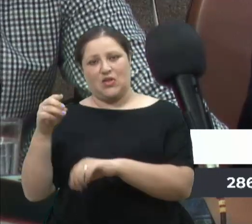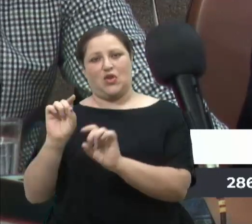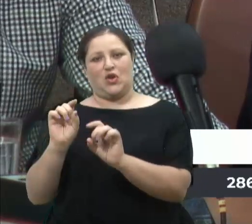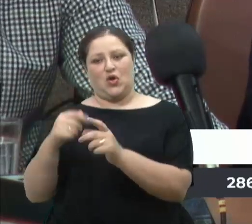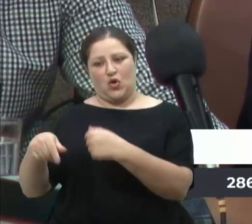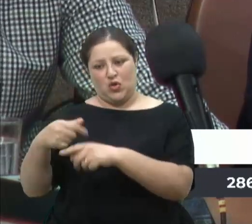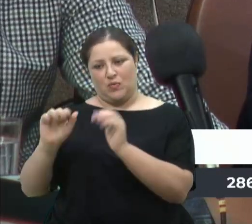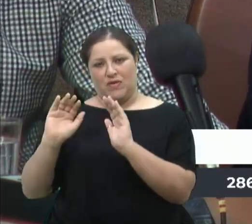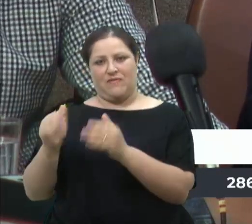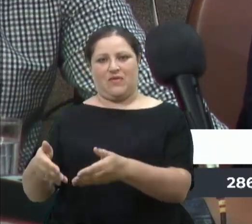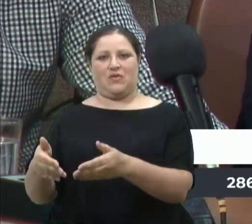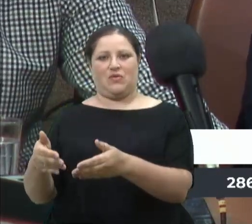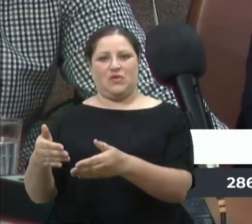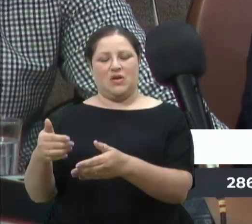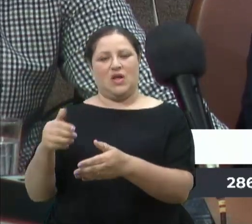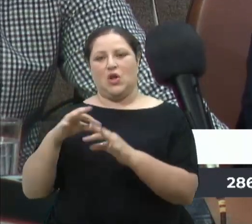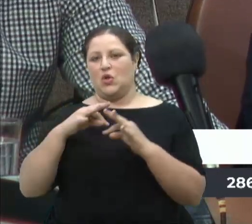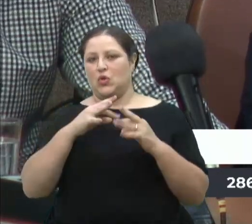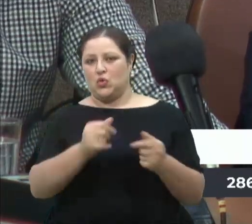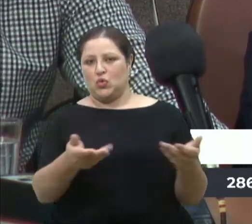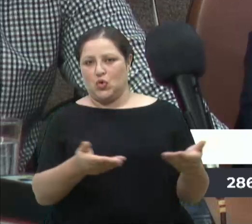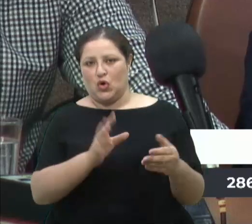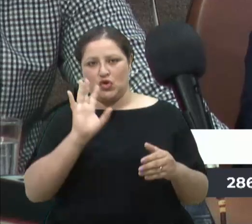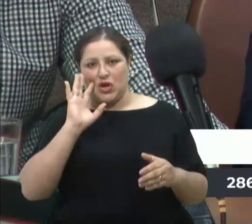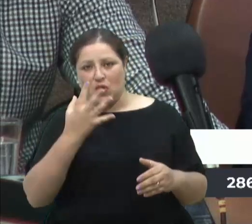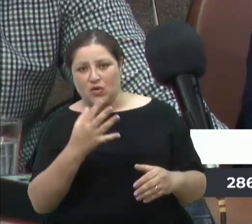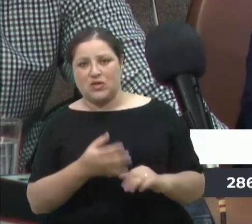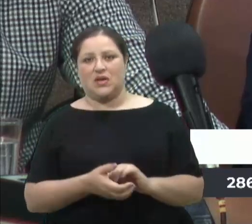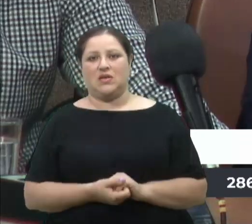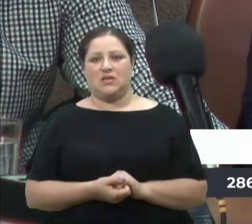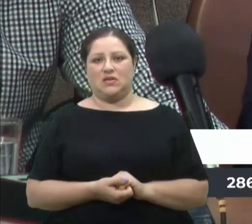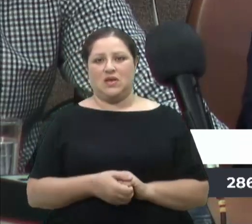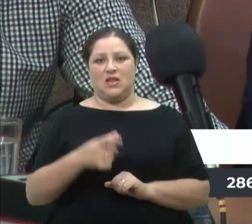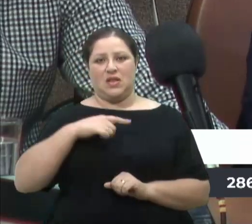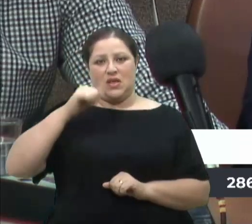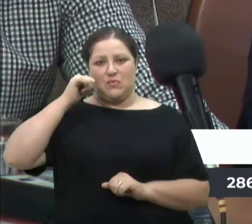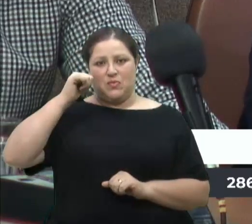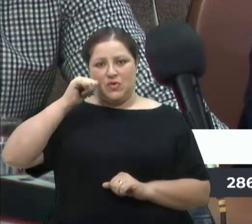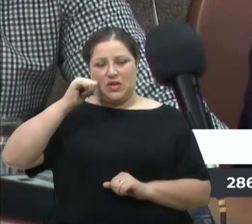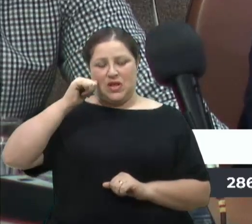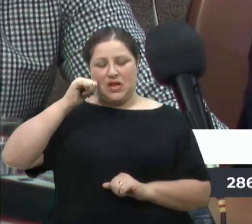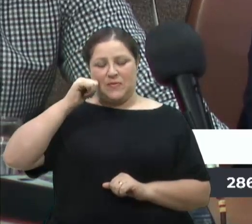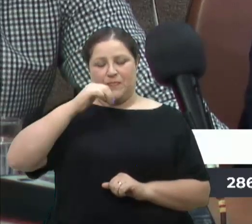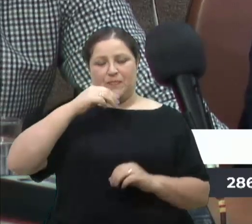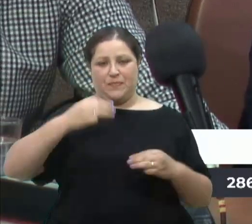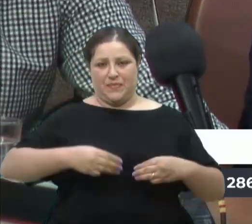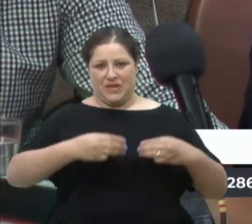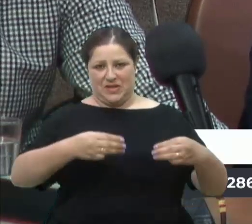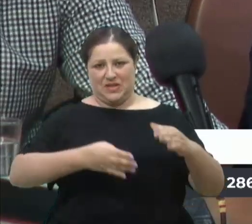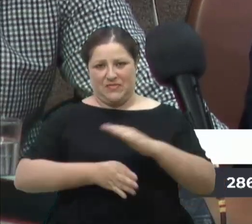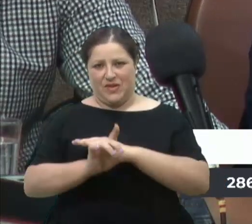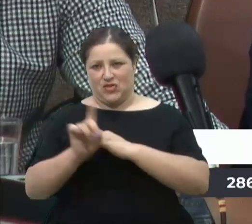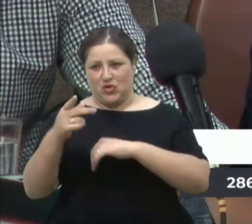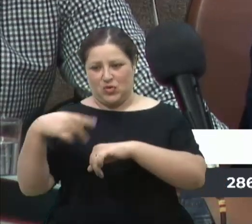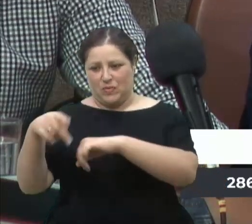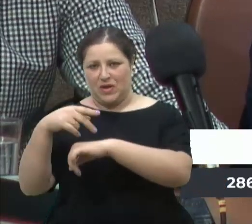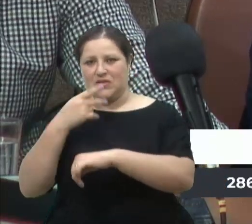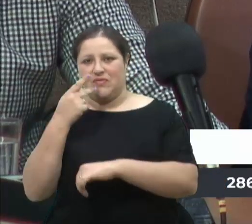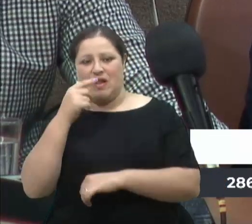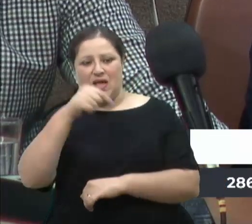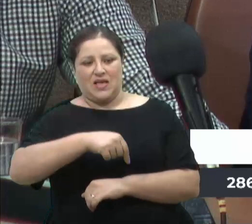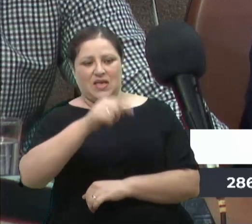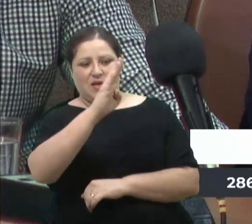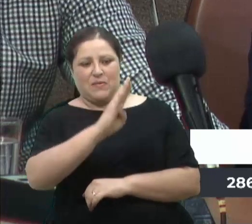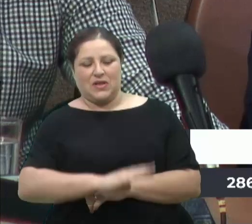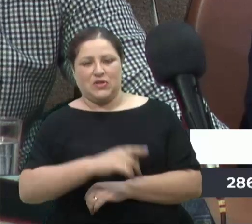economia então tudo que tá acontecendo uma ministra foi no exterior falar que no Brasil tem 120